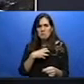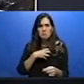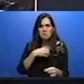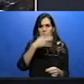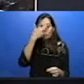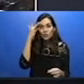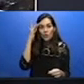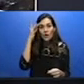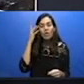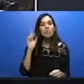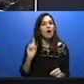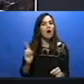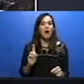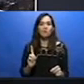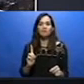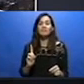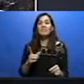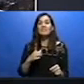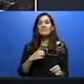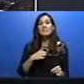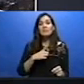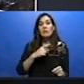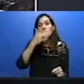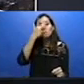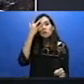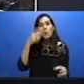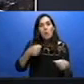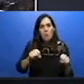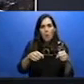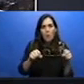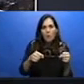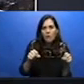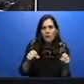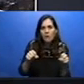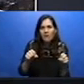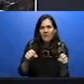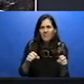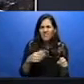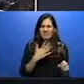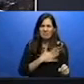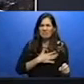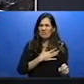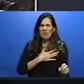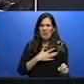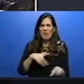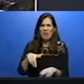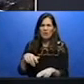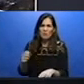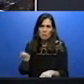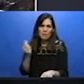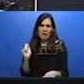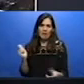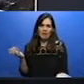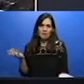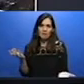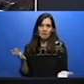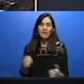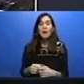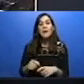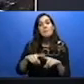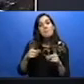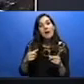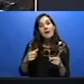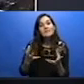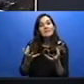Claro que não. É alguém que um motoqueiro que vem no Barretos Motorcycle, ele não vai estar interessado às vezes de ir pescar, né? Mas ele pode estar interessado em